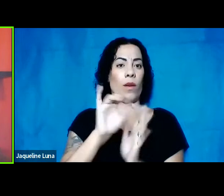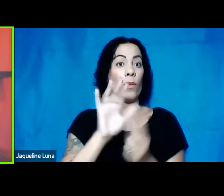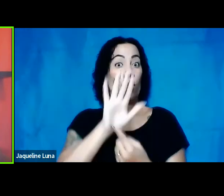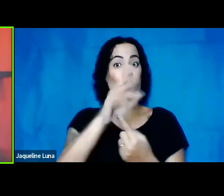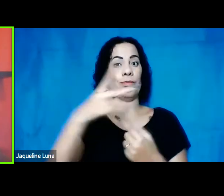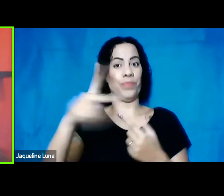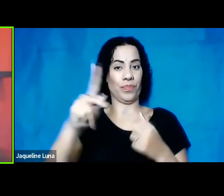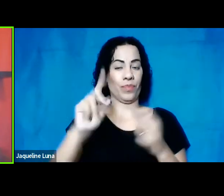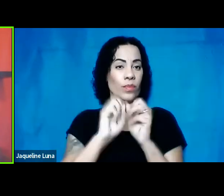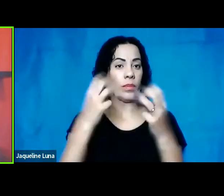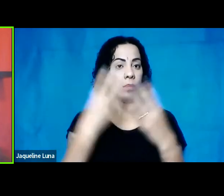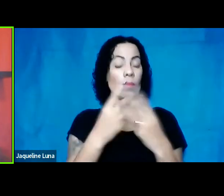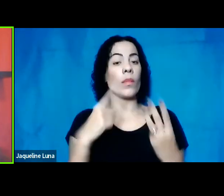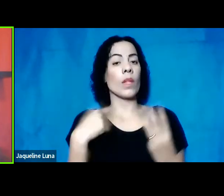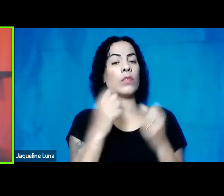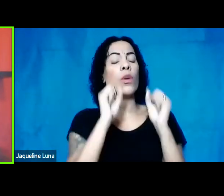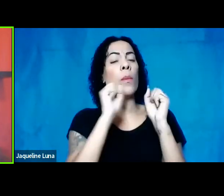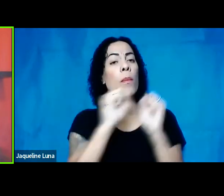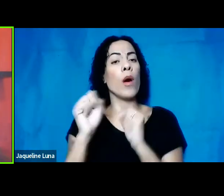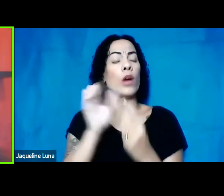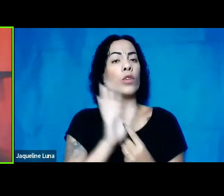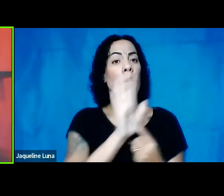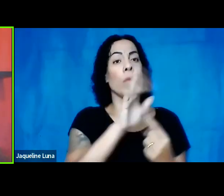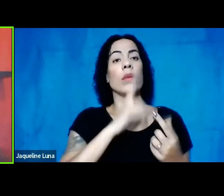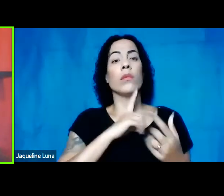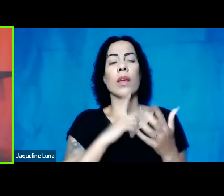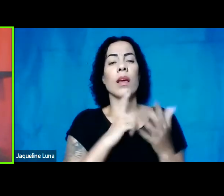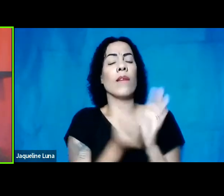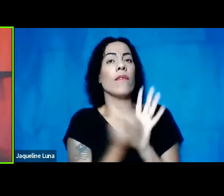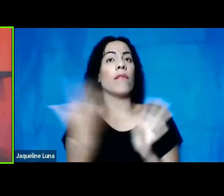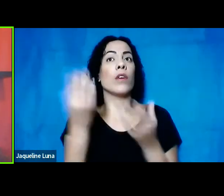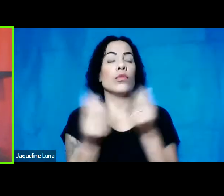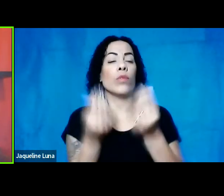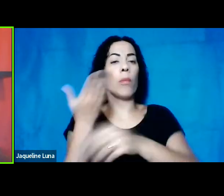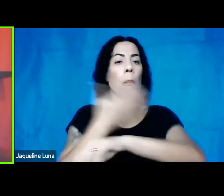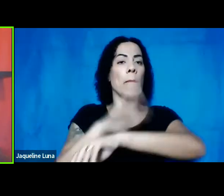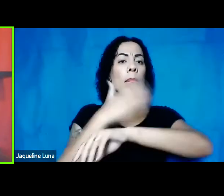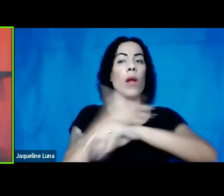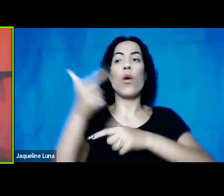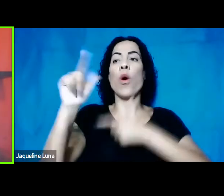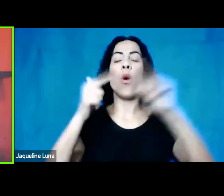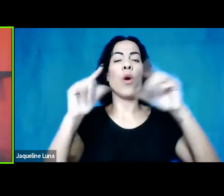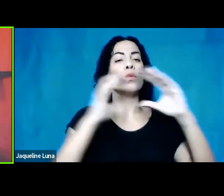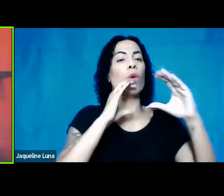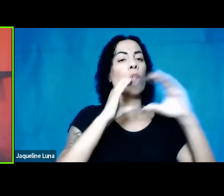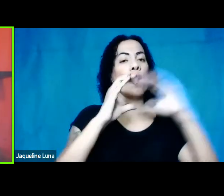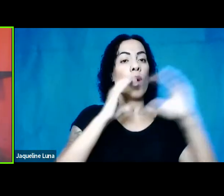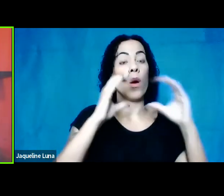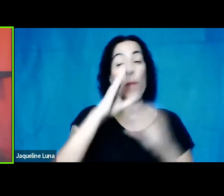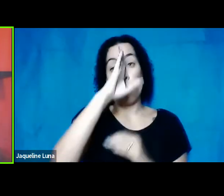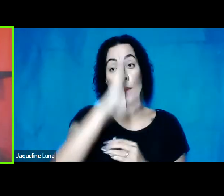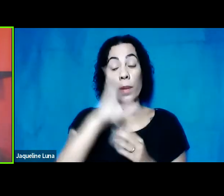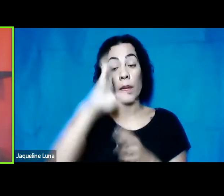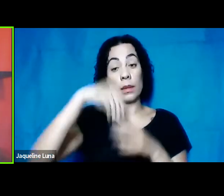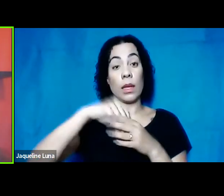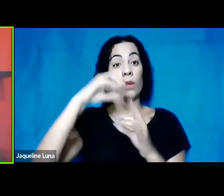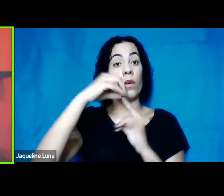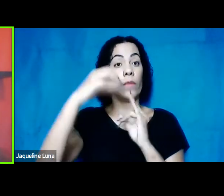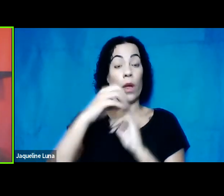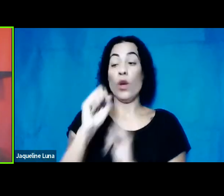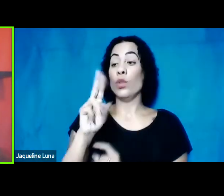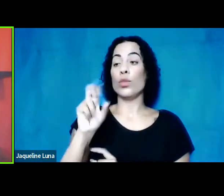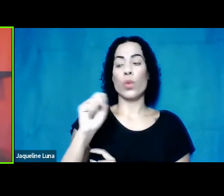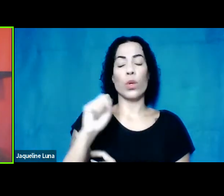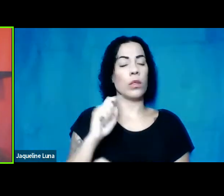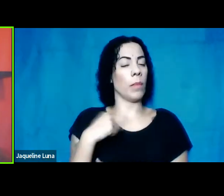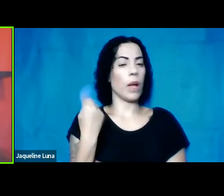que nós poderíamos mostrar em relação à prática de muitos outros veículos de comunicação pública da Fiocruz. Para nós, o SUS não é notícia. Para